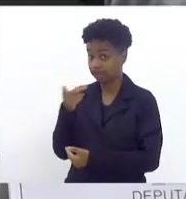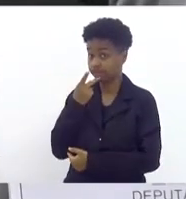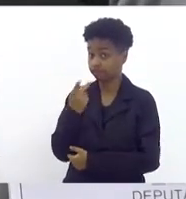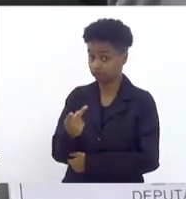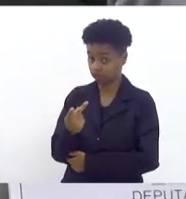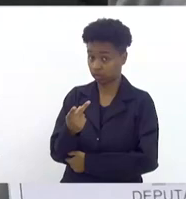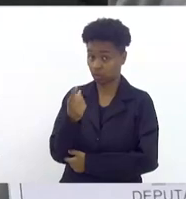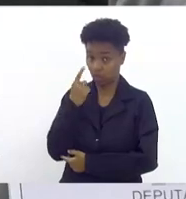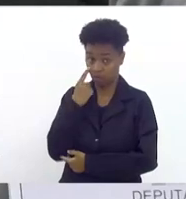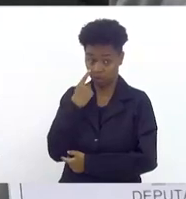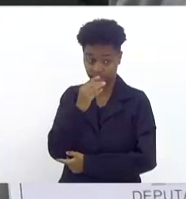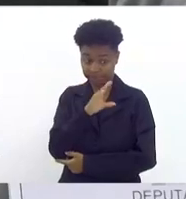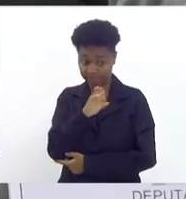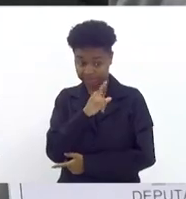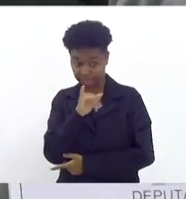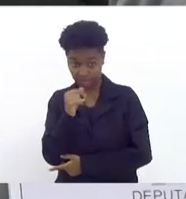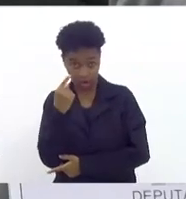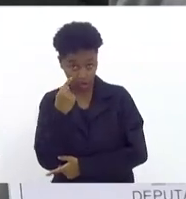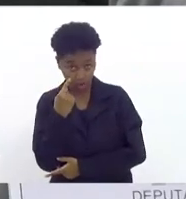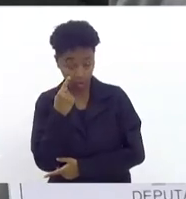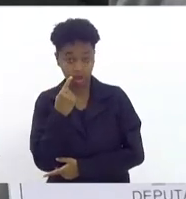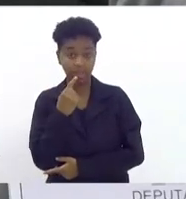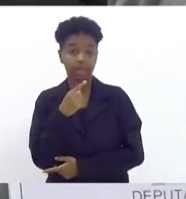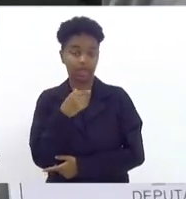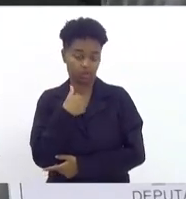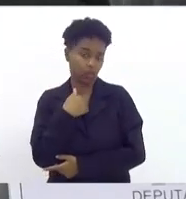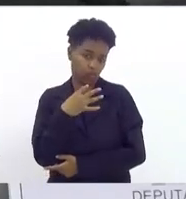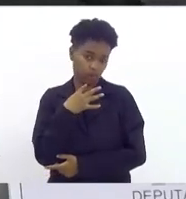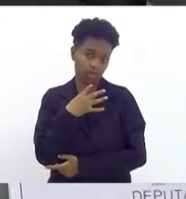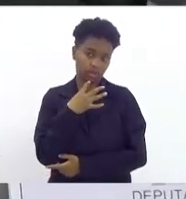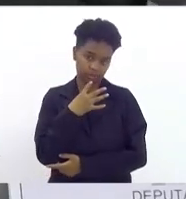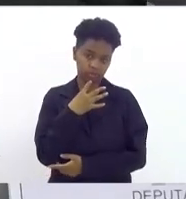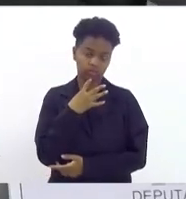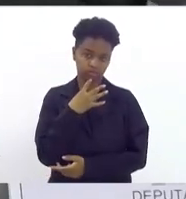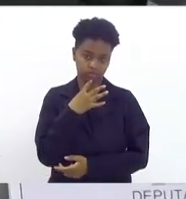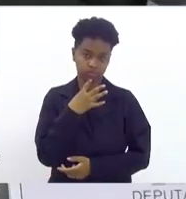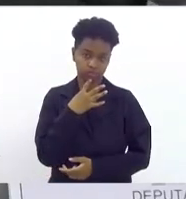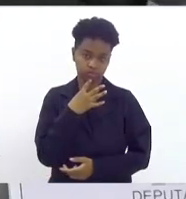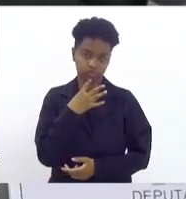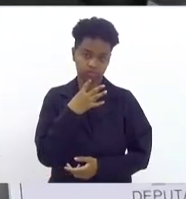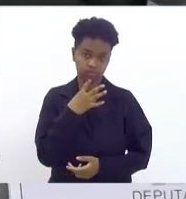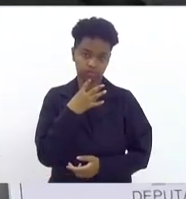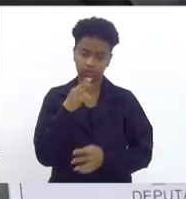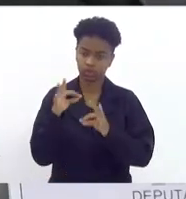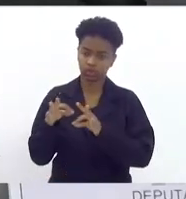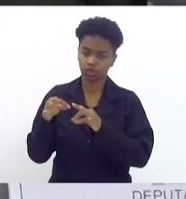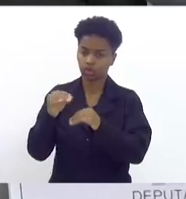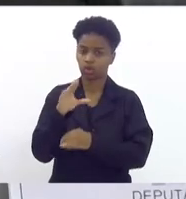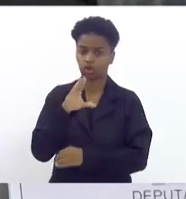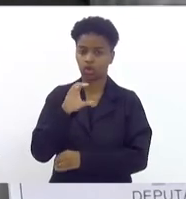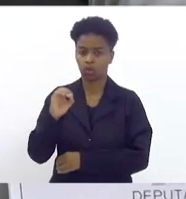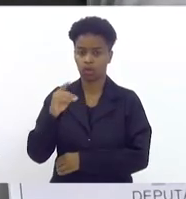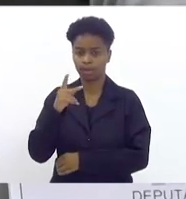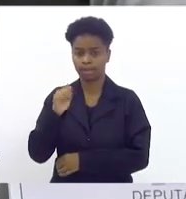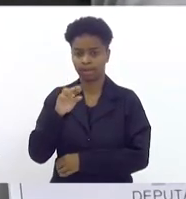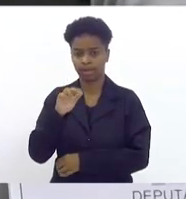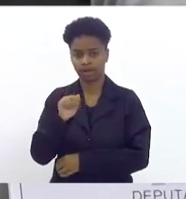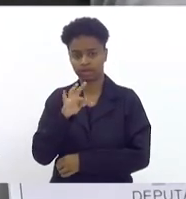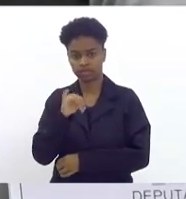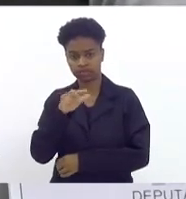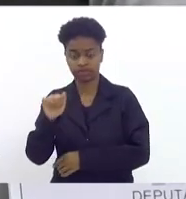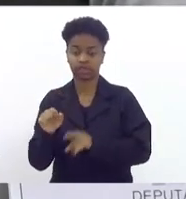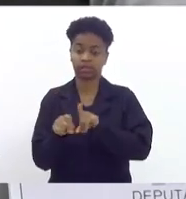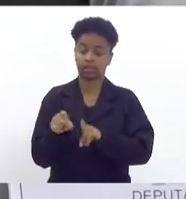deputada Célia, realmente... Eu conheço muito bem todas as cooperativas, associações,